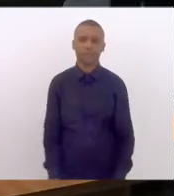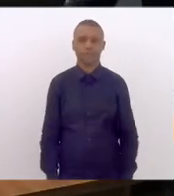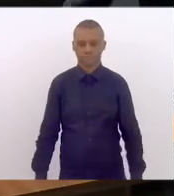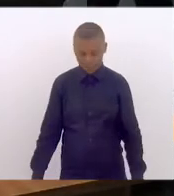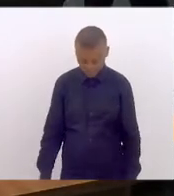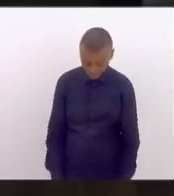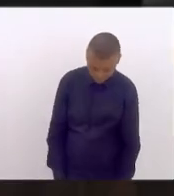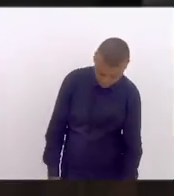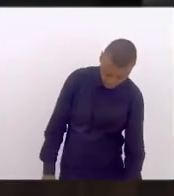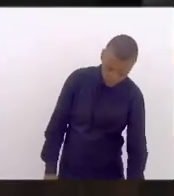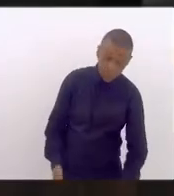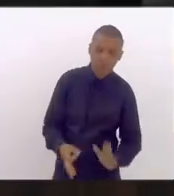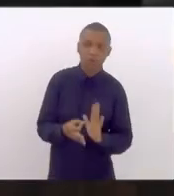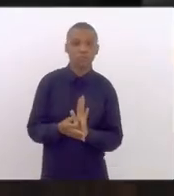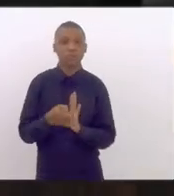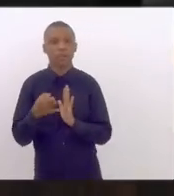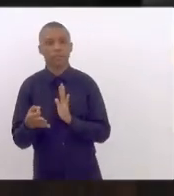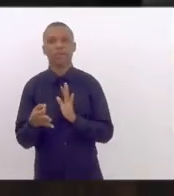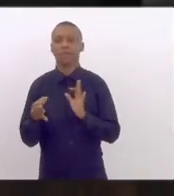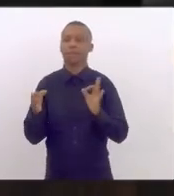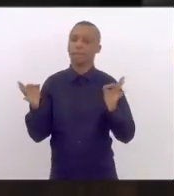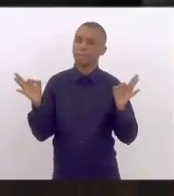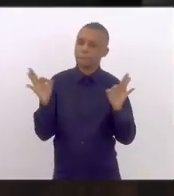os pareceres emitidos